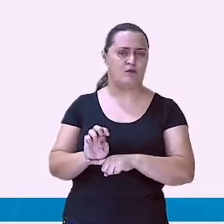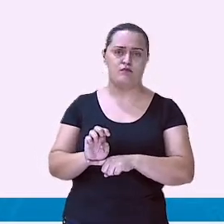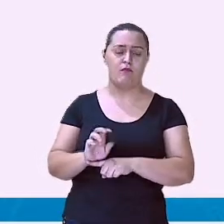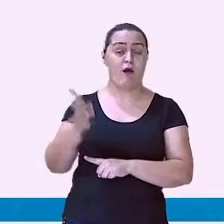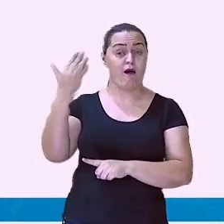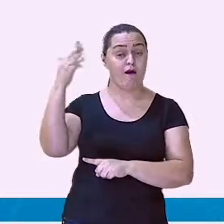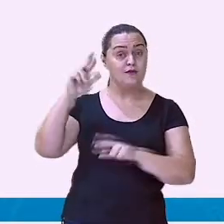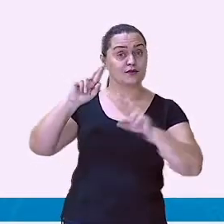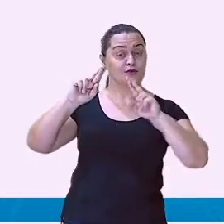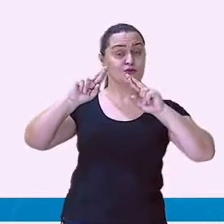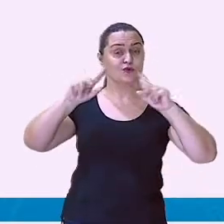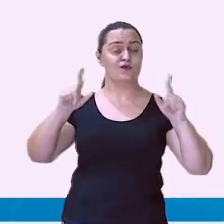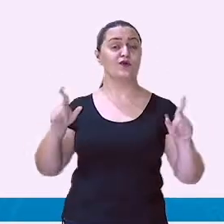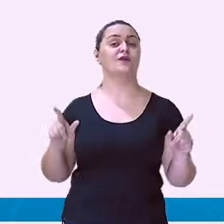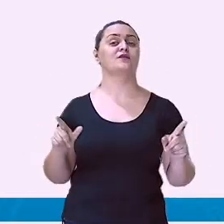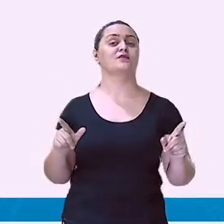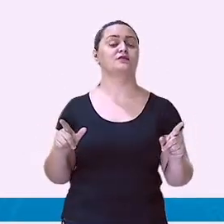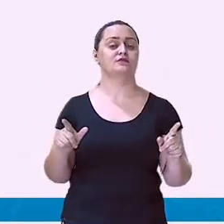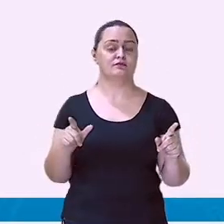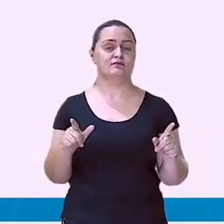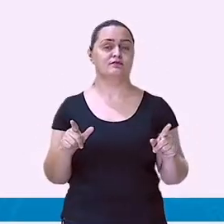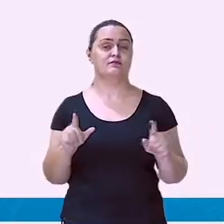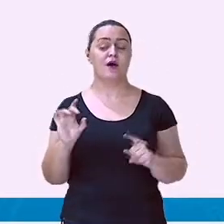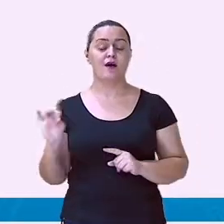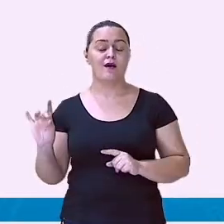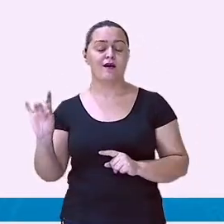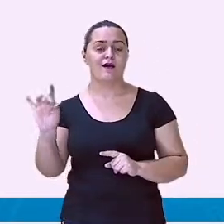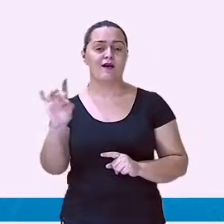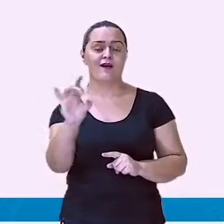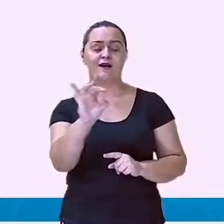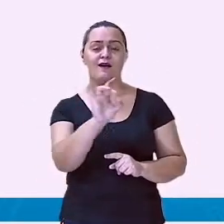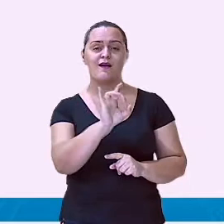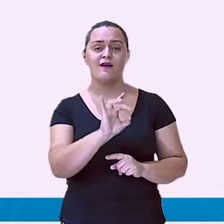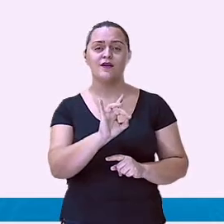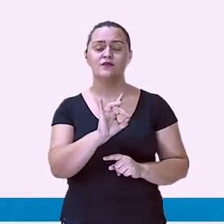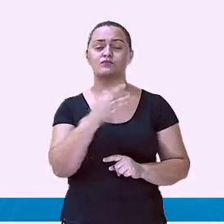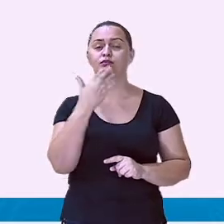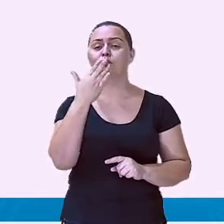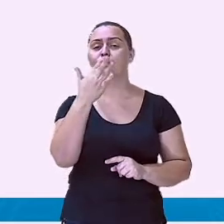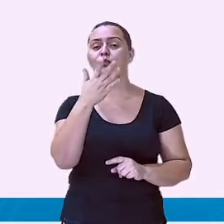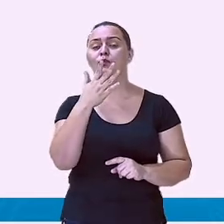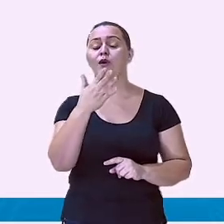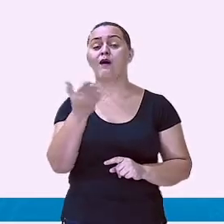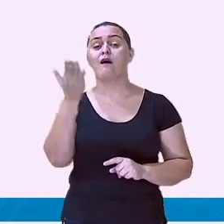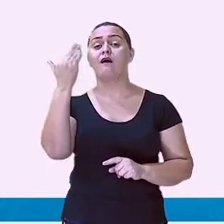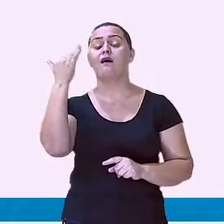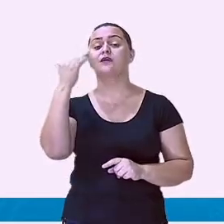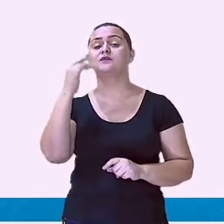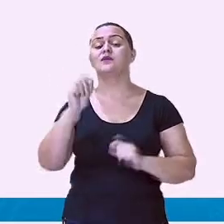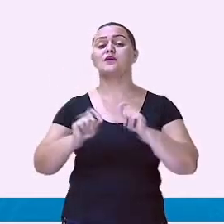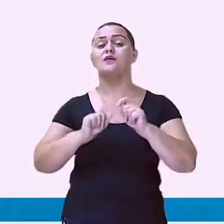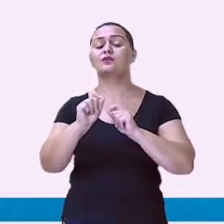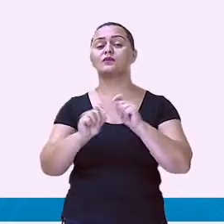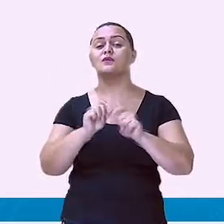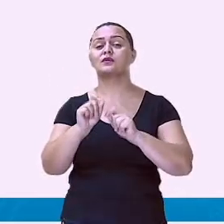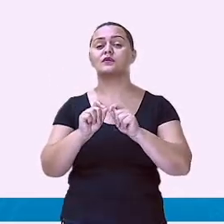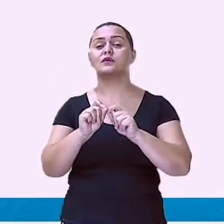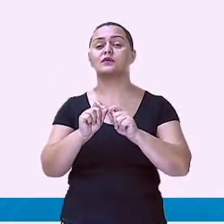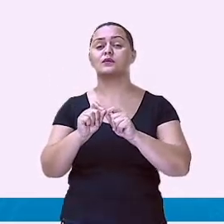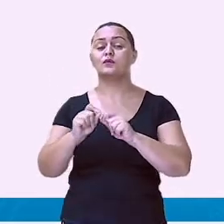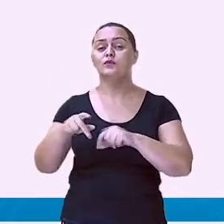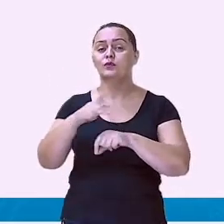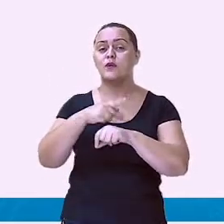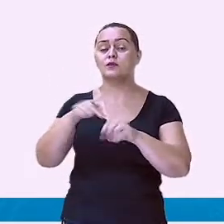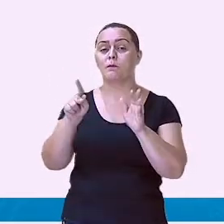Cada representação de cor aqui é uma nação indígena. Então, cada uma aqui seria uma